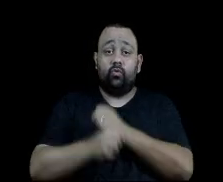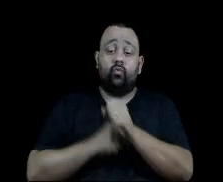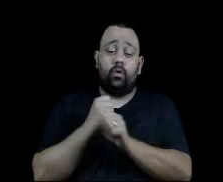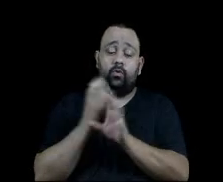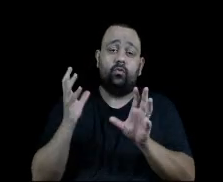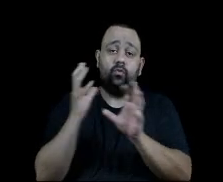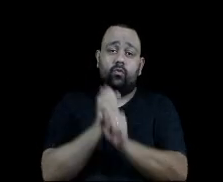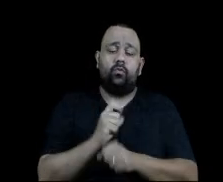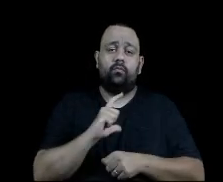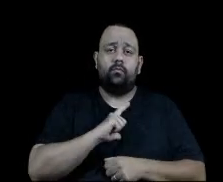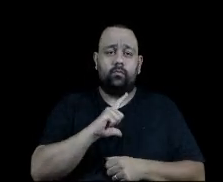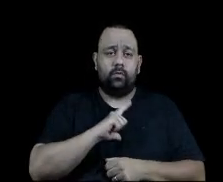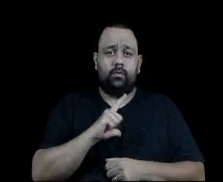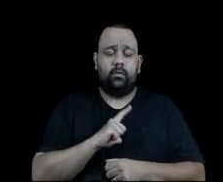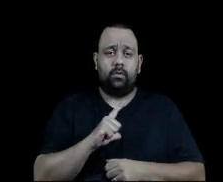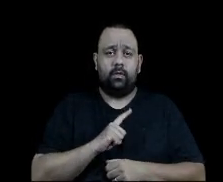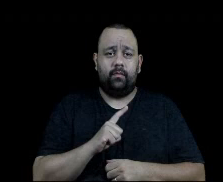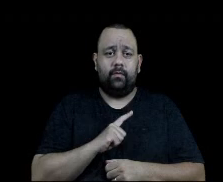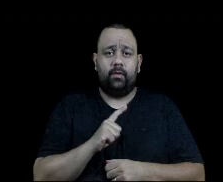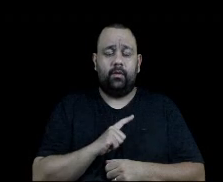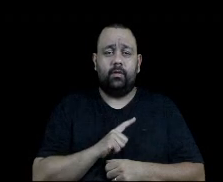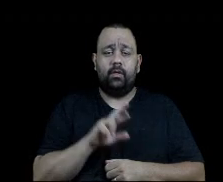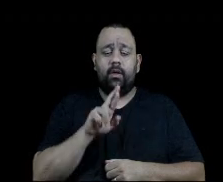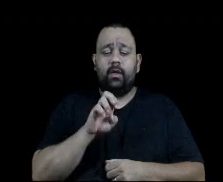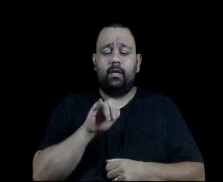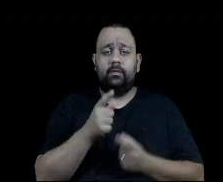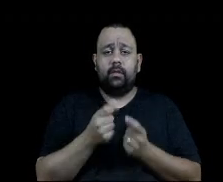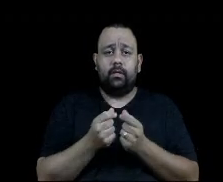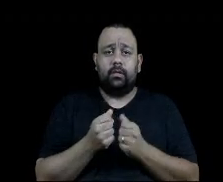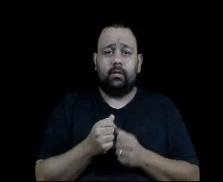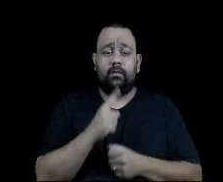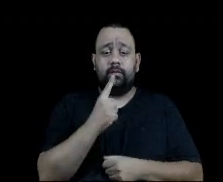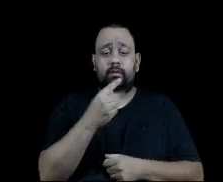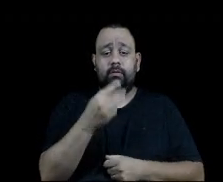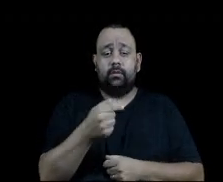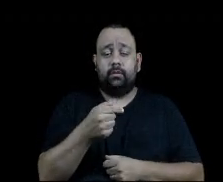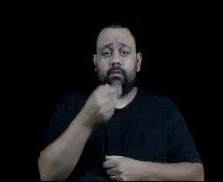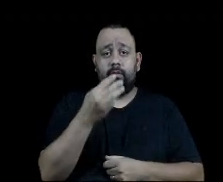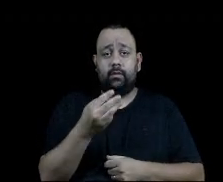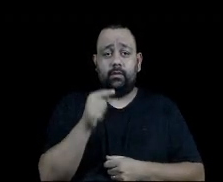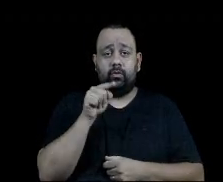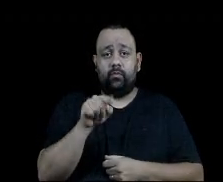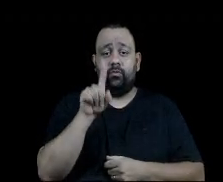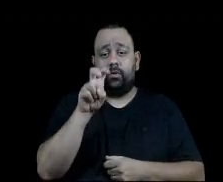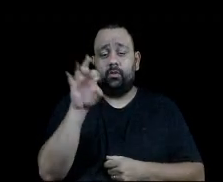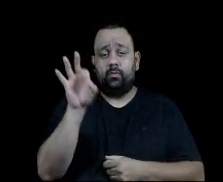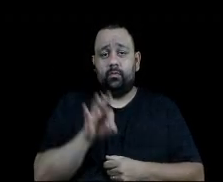110,63% e anualmente a gente teve de receita um aumento de